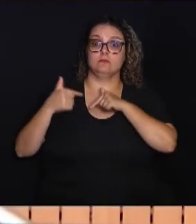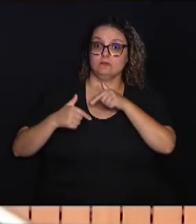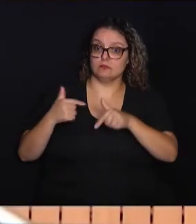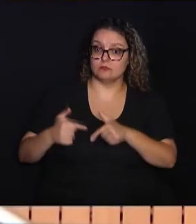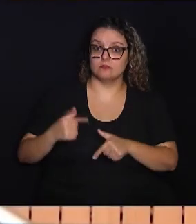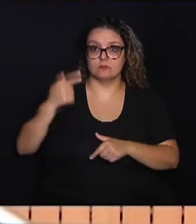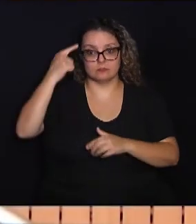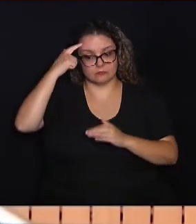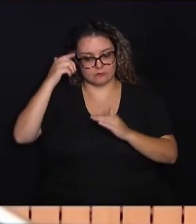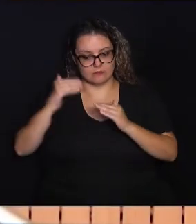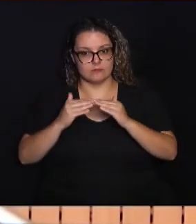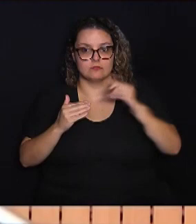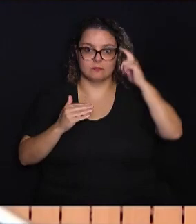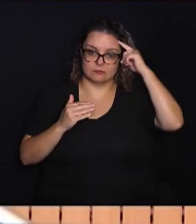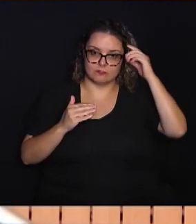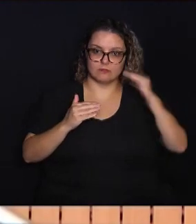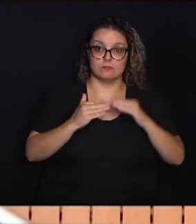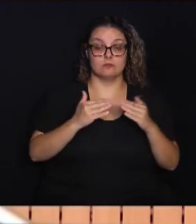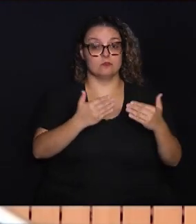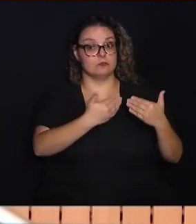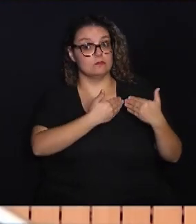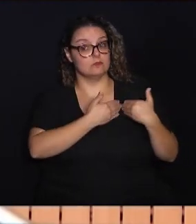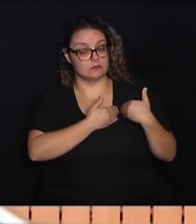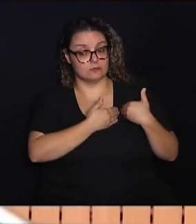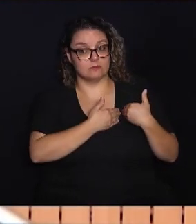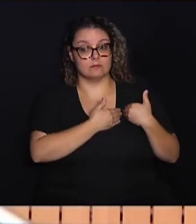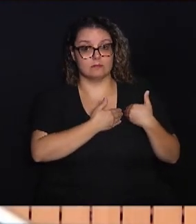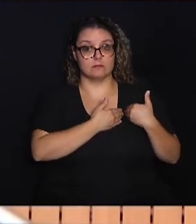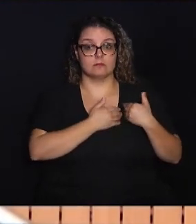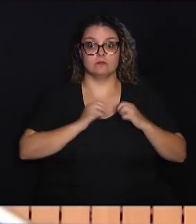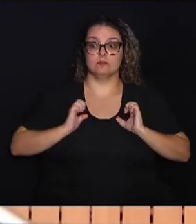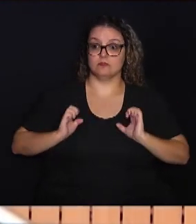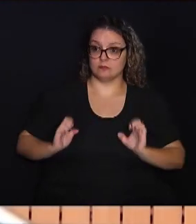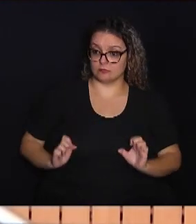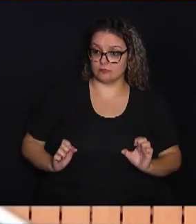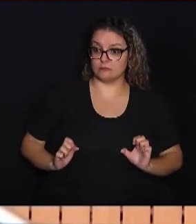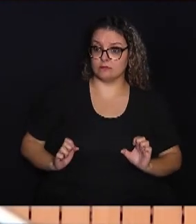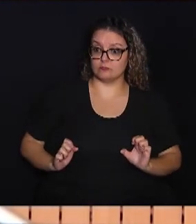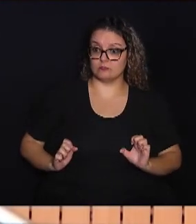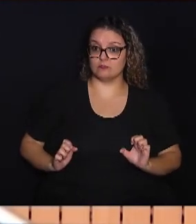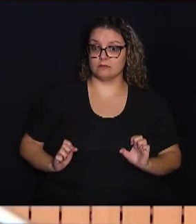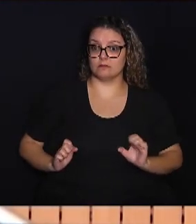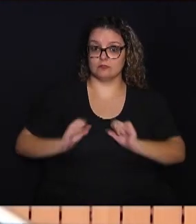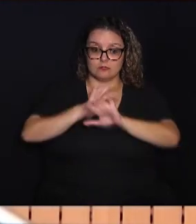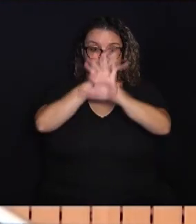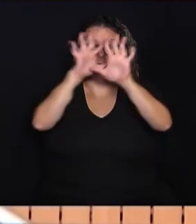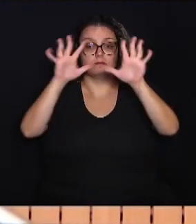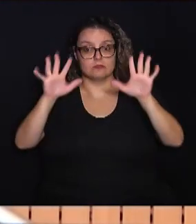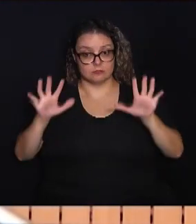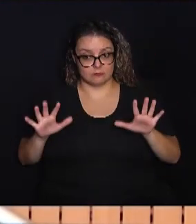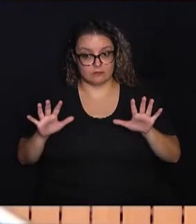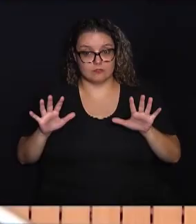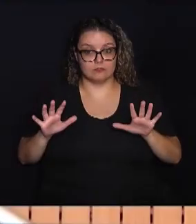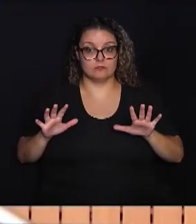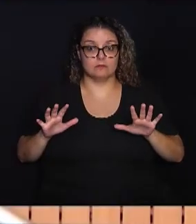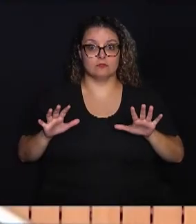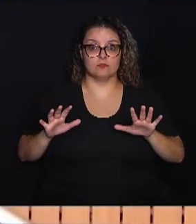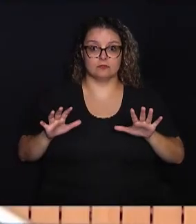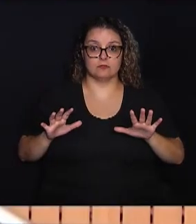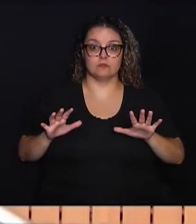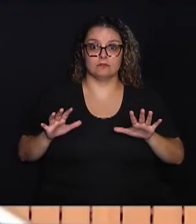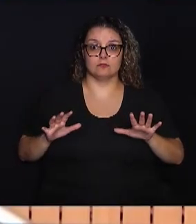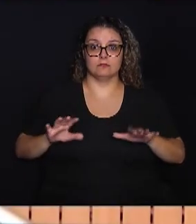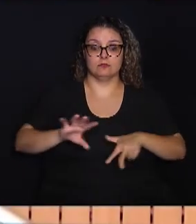coerência com responsabilidade com ética com transparência combatendo a